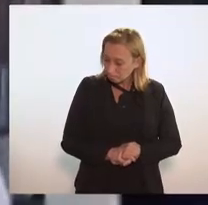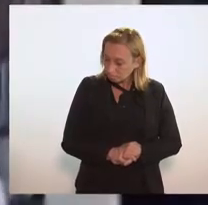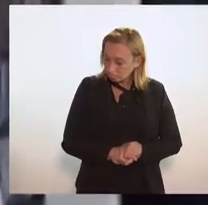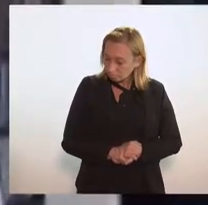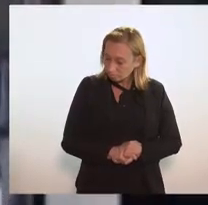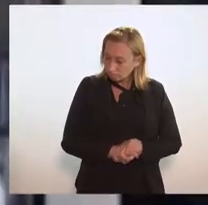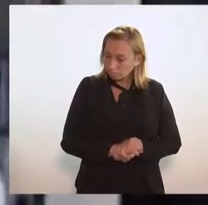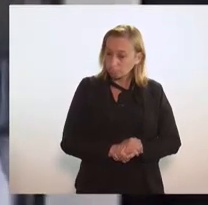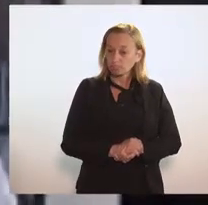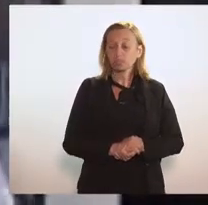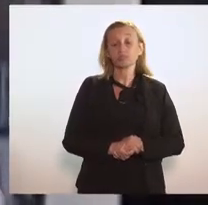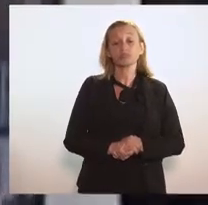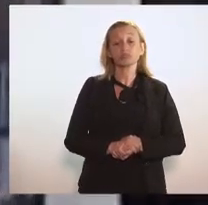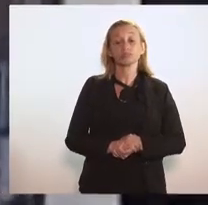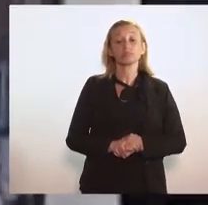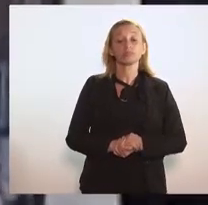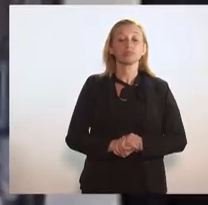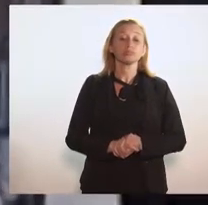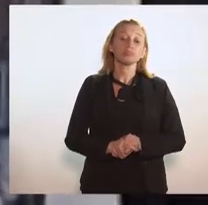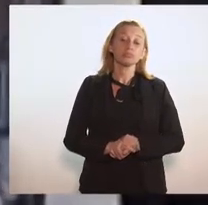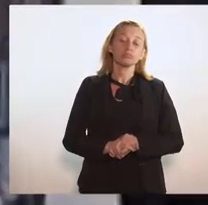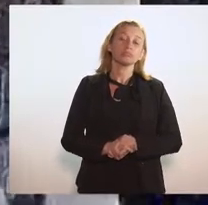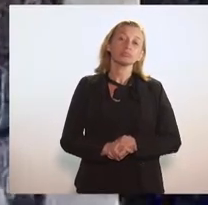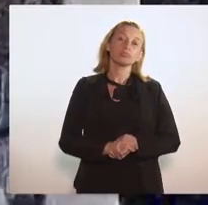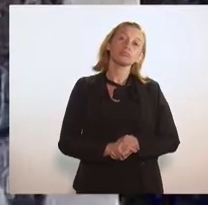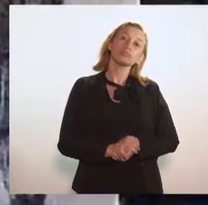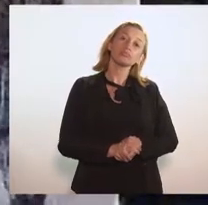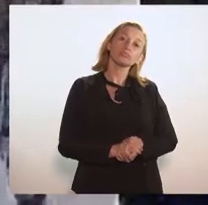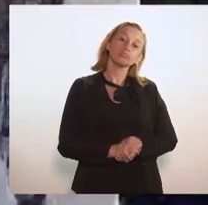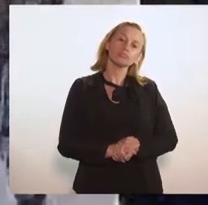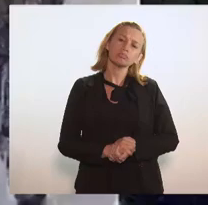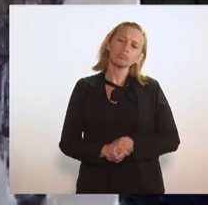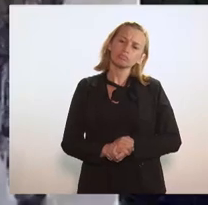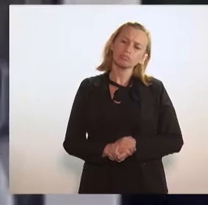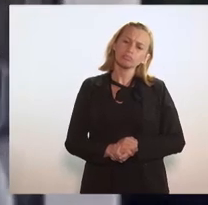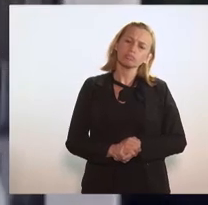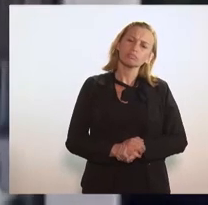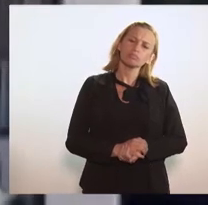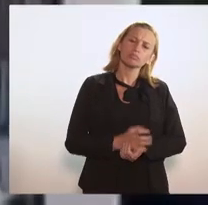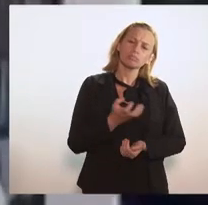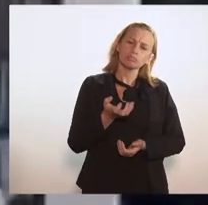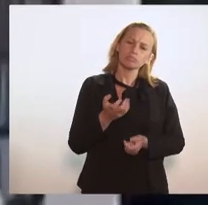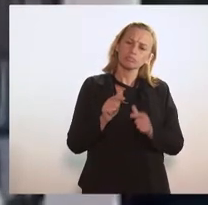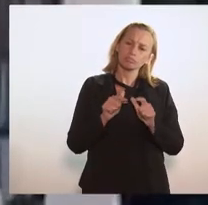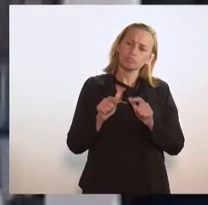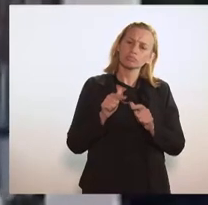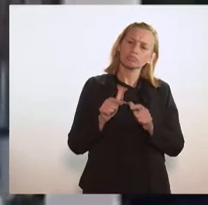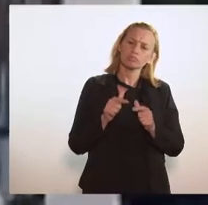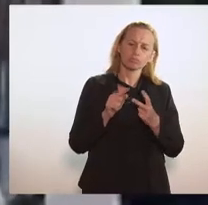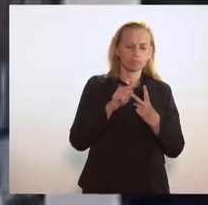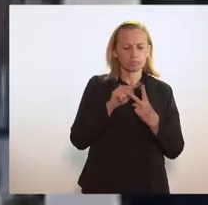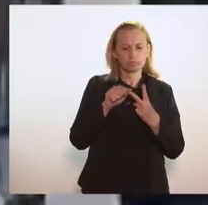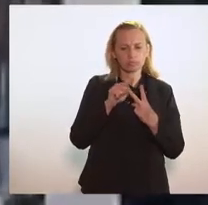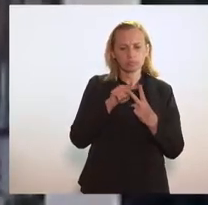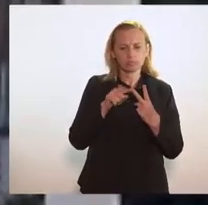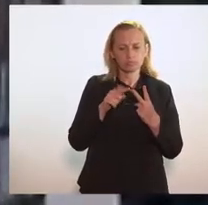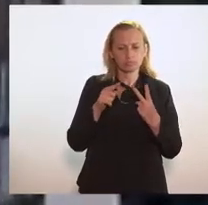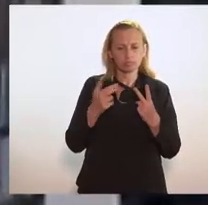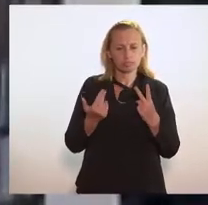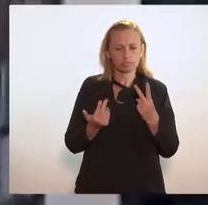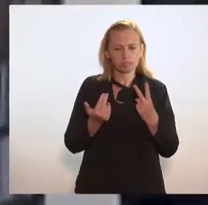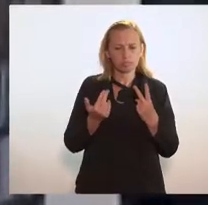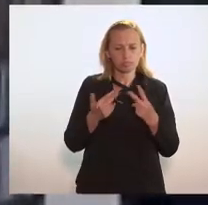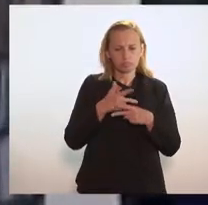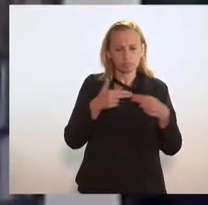dizendo tô fazendo trade querendo trabalhar duas afirmações bem